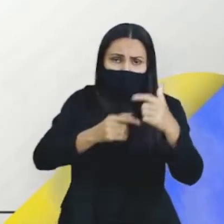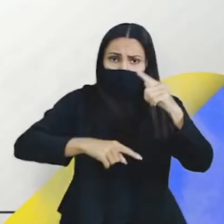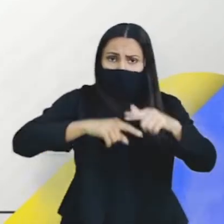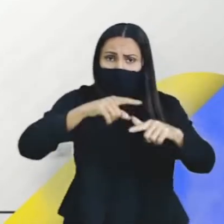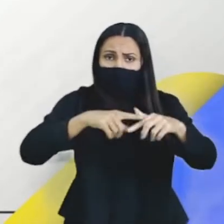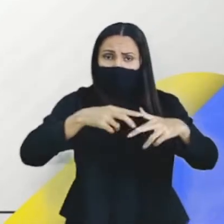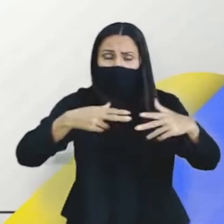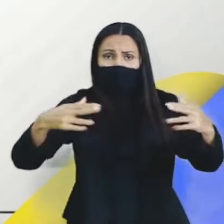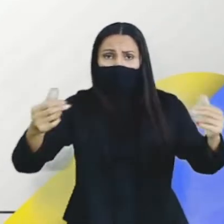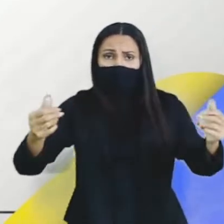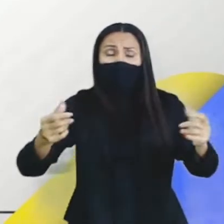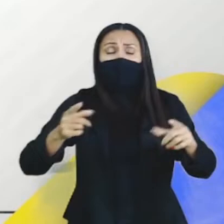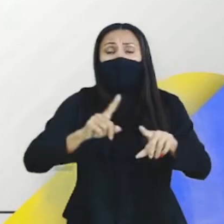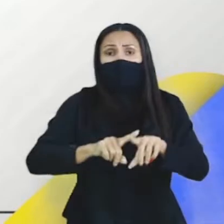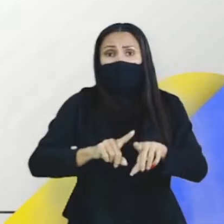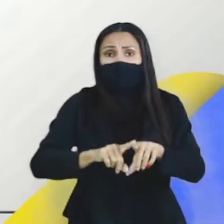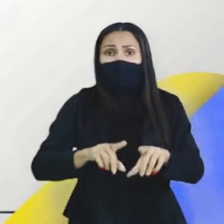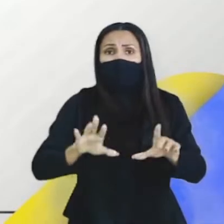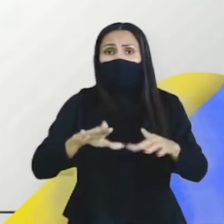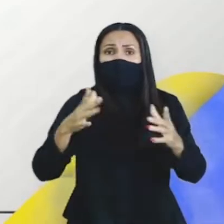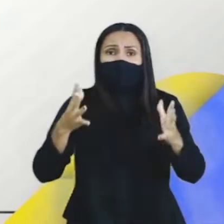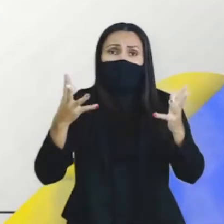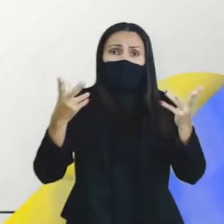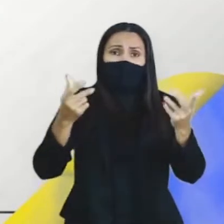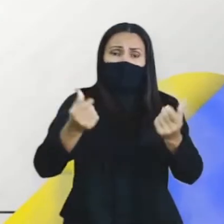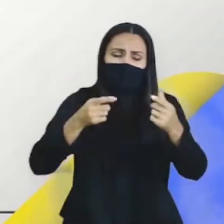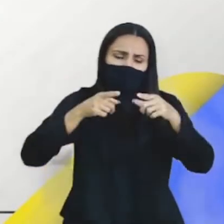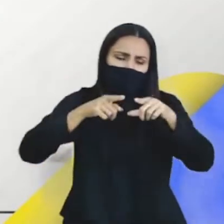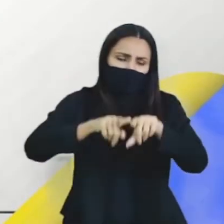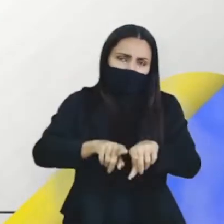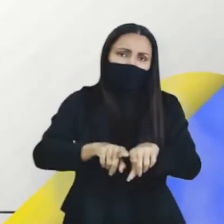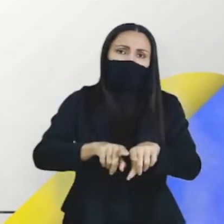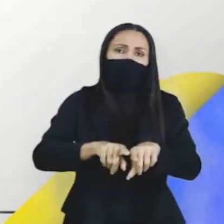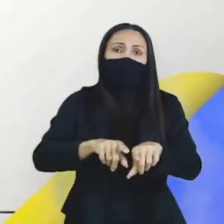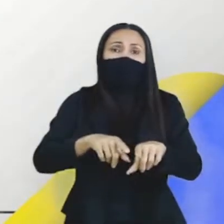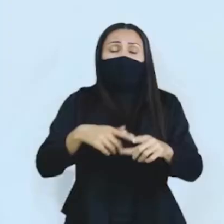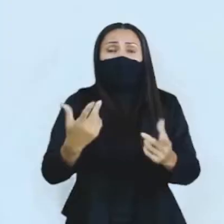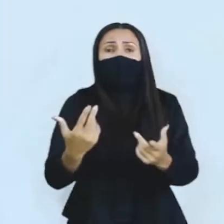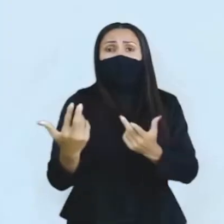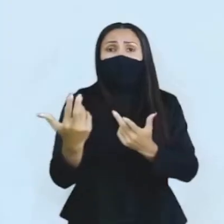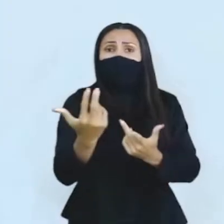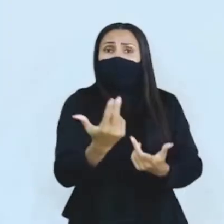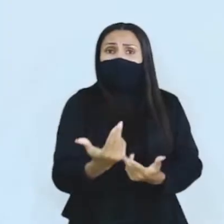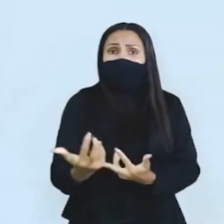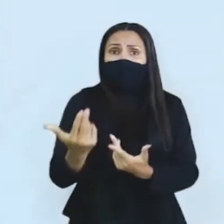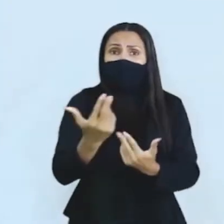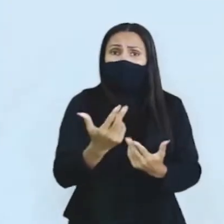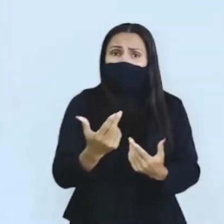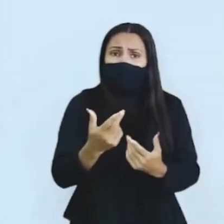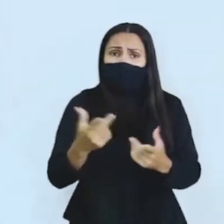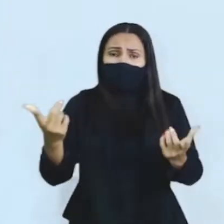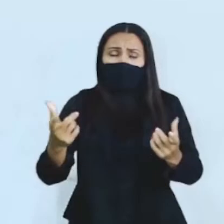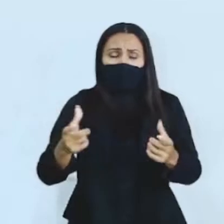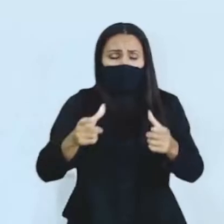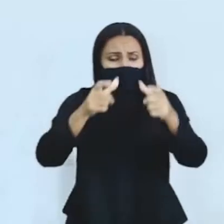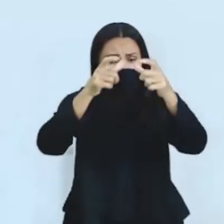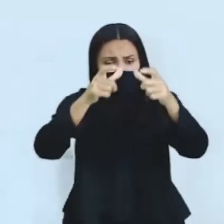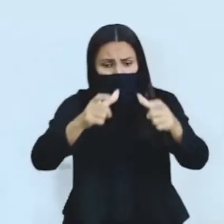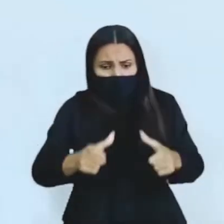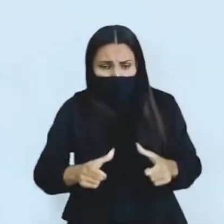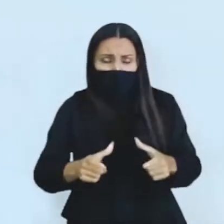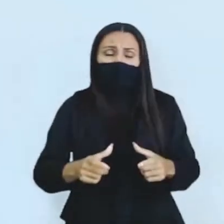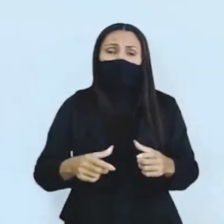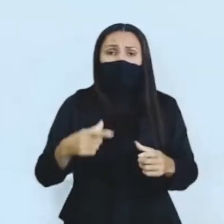plano de projeção, mas elas são todas paralelas entre si, semelhante ao que é no cilindro. Então, ela tem